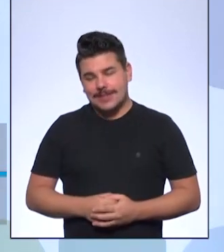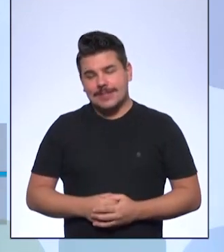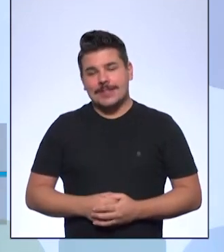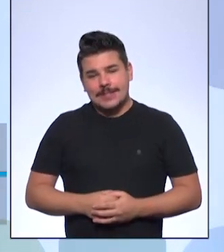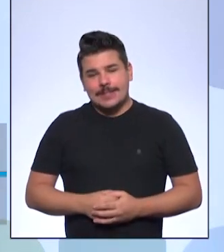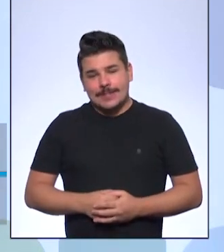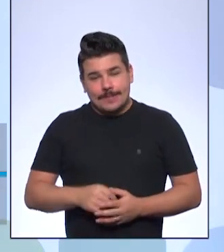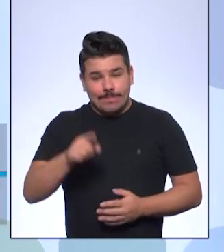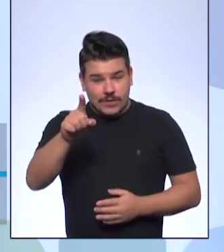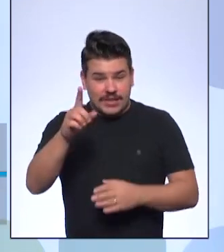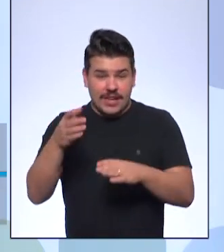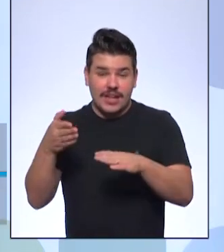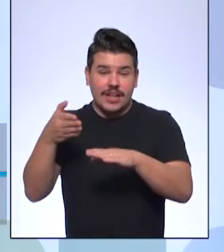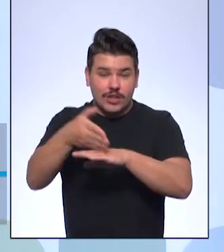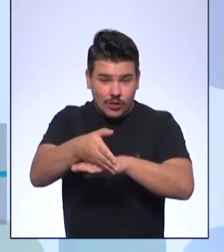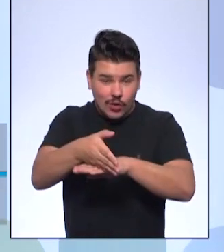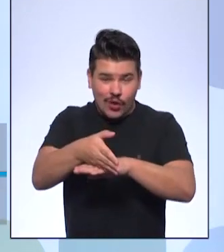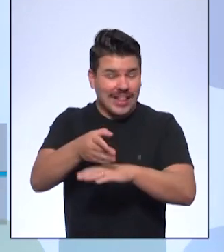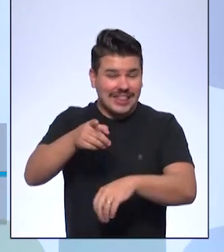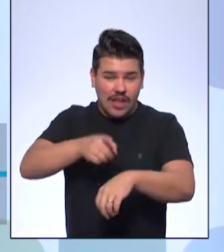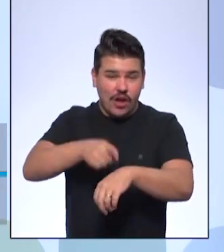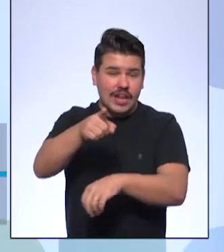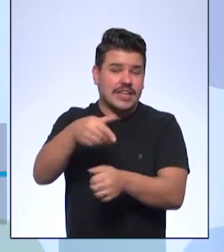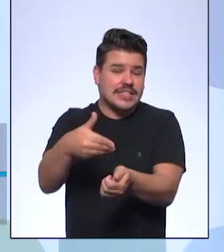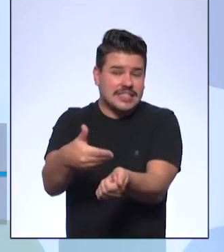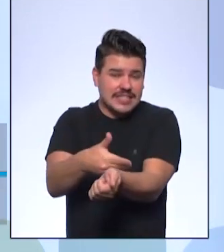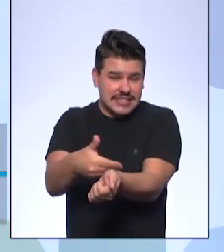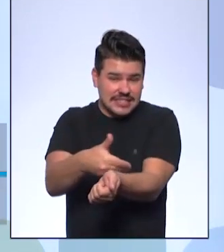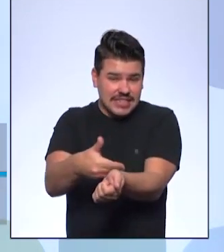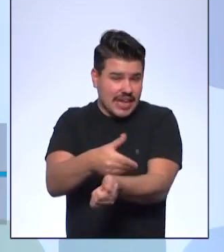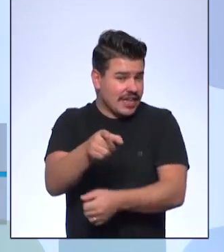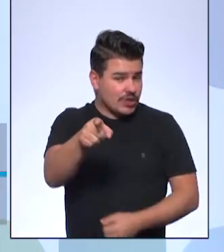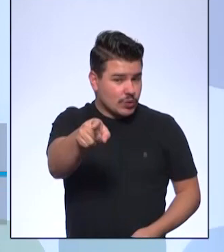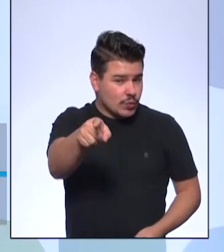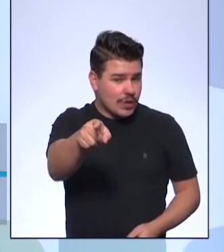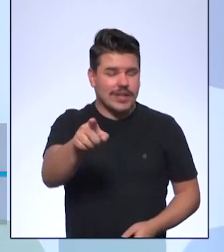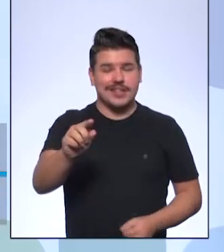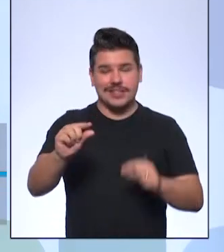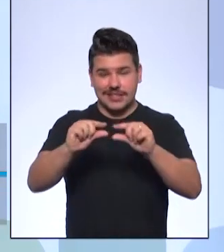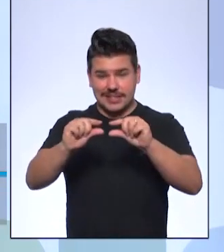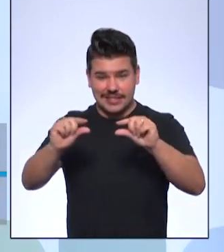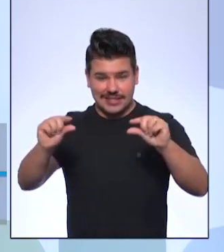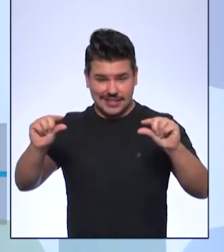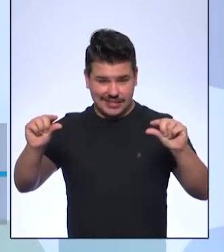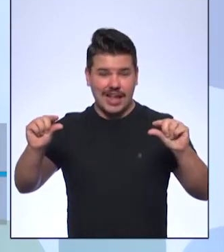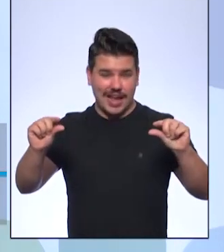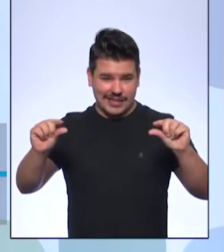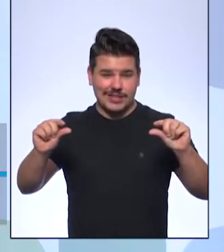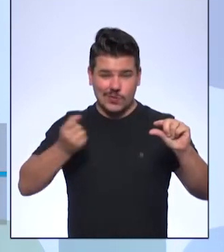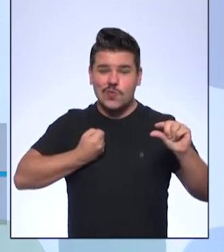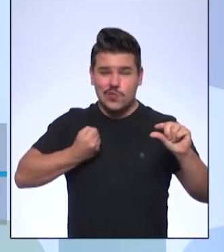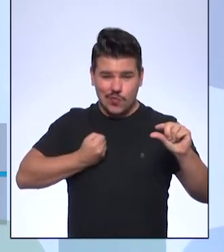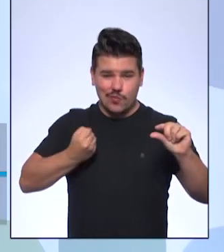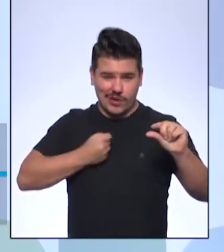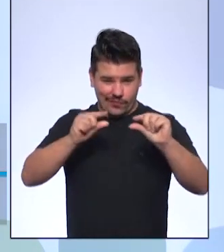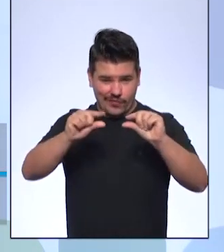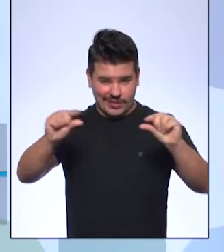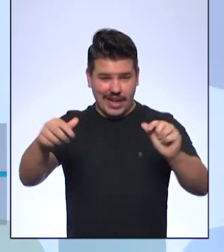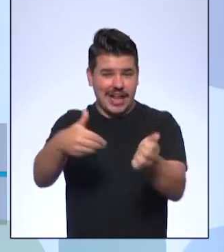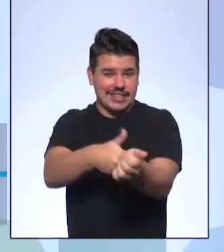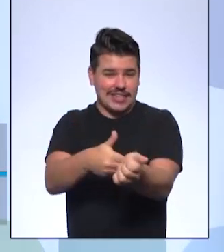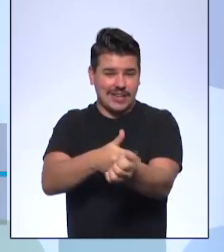partir do momento que vocês fazem um login no sistema aqui, na plataforma, no aplicativo, como você queira